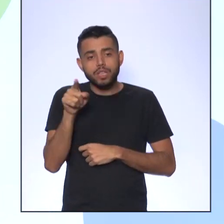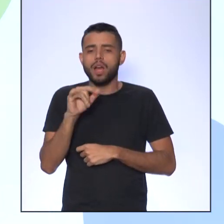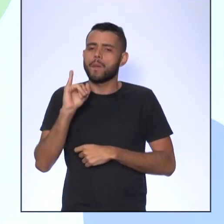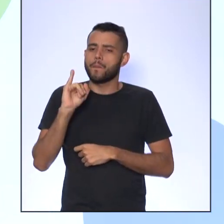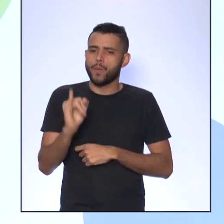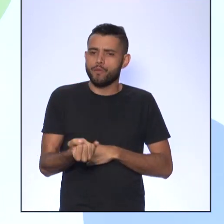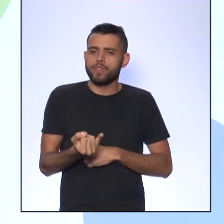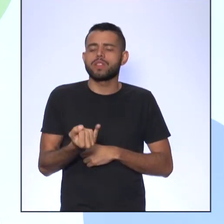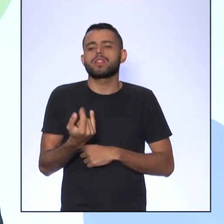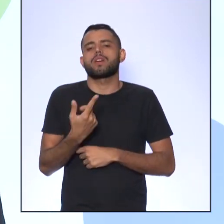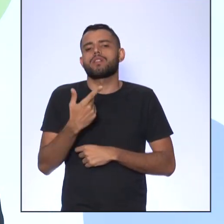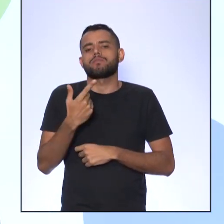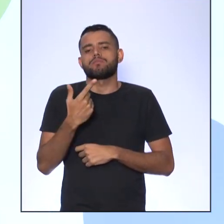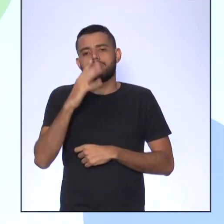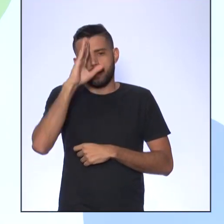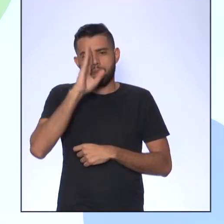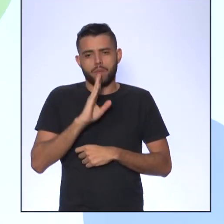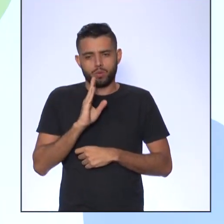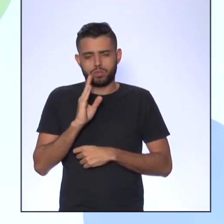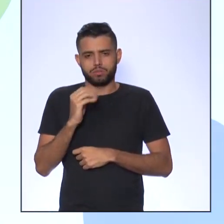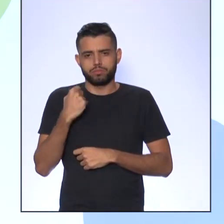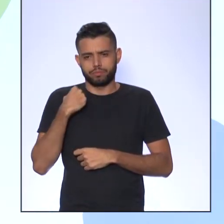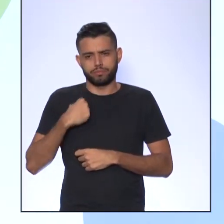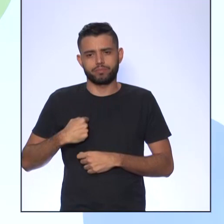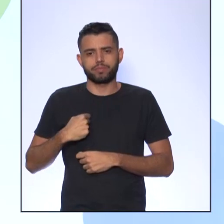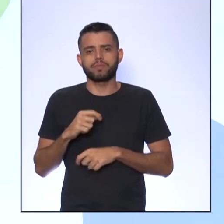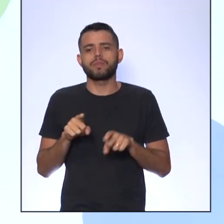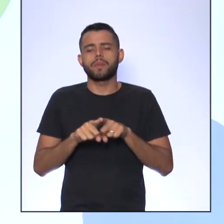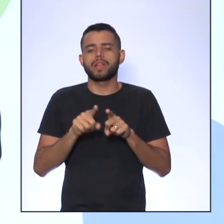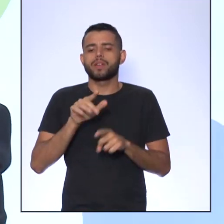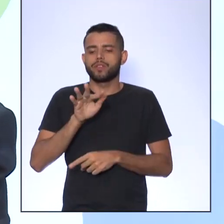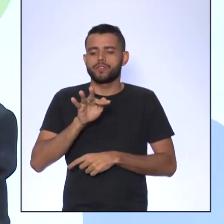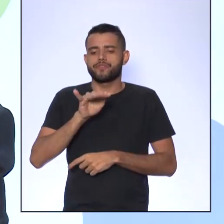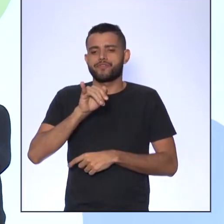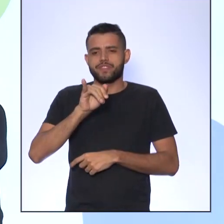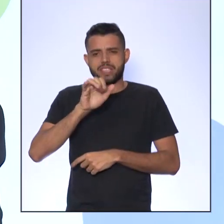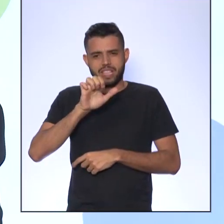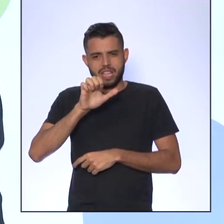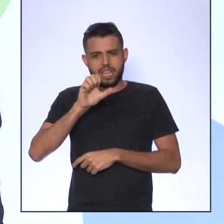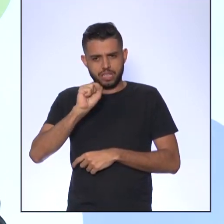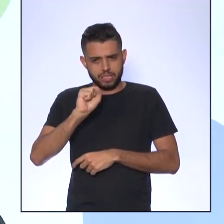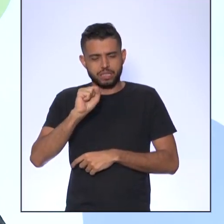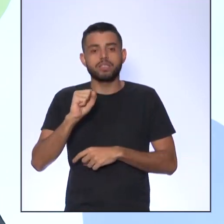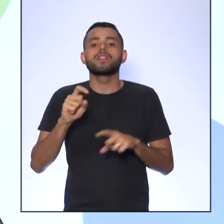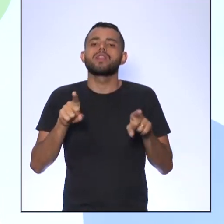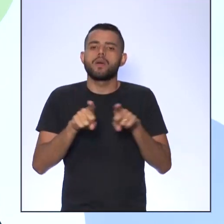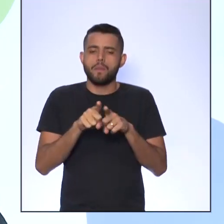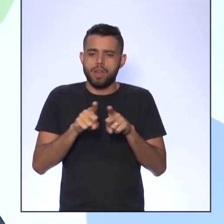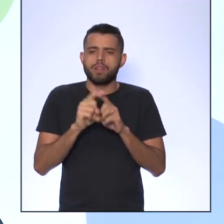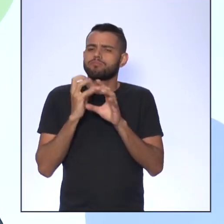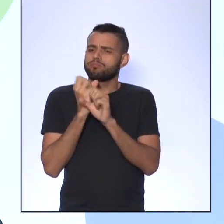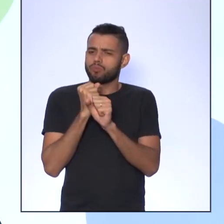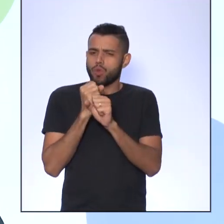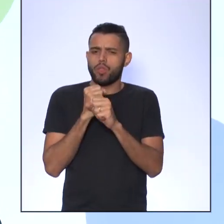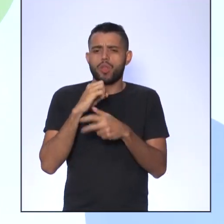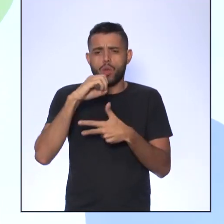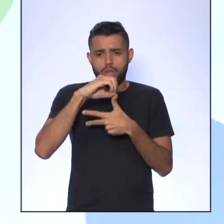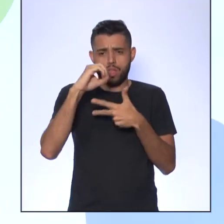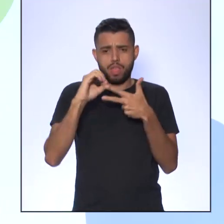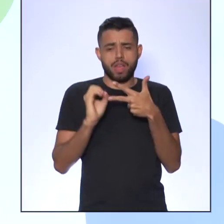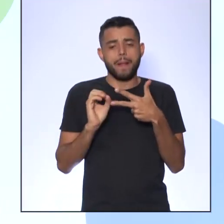aproveitamento de alguma das bolsas. E tem daí também o FIES, que também utiliza a nota do Enem, mas esse é